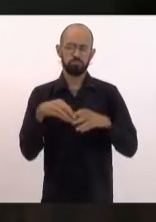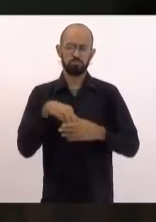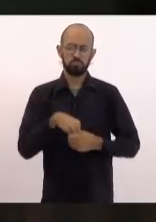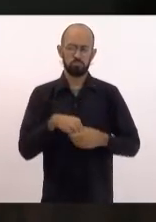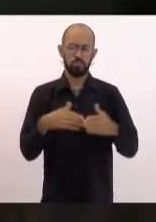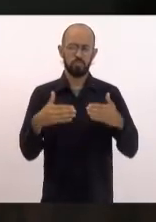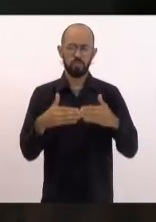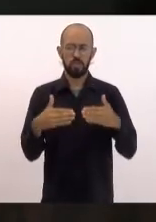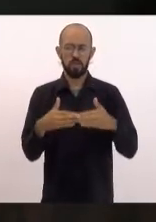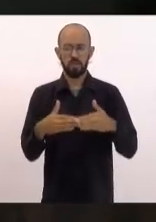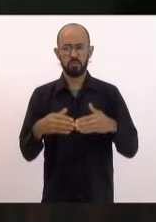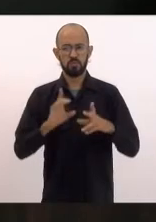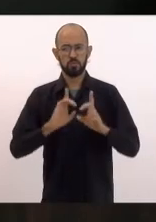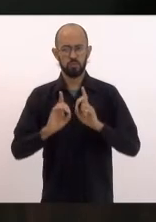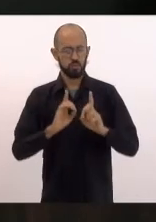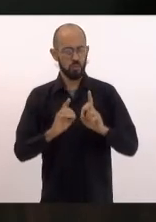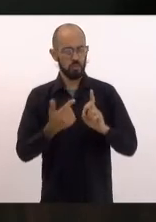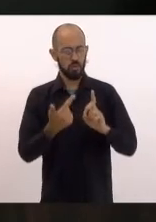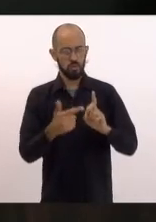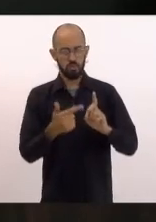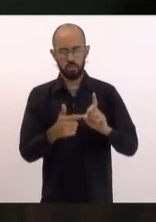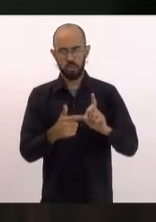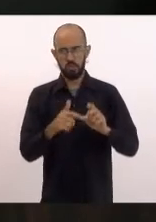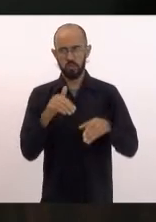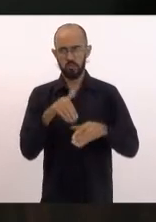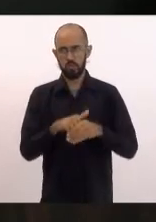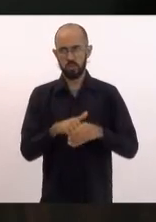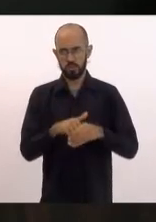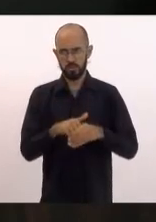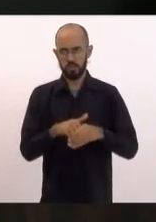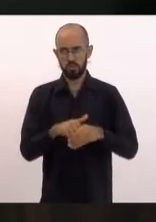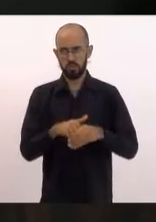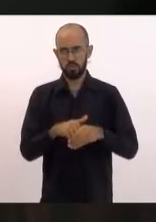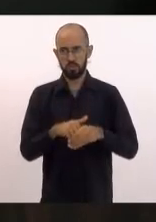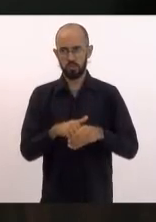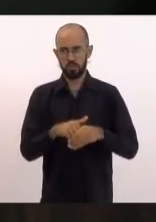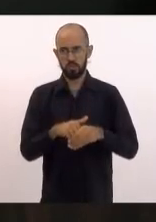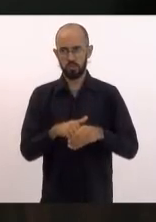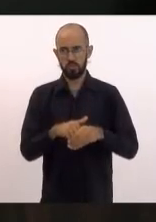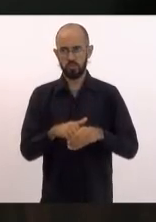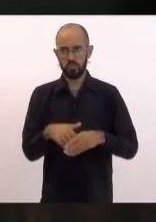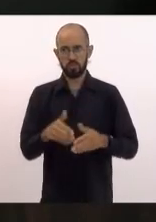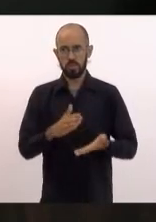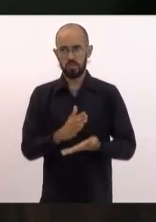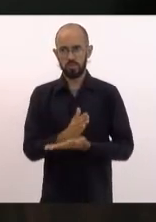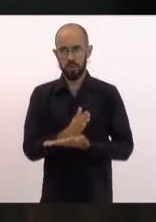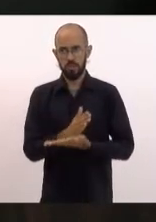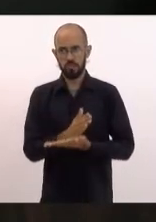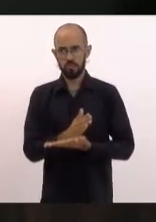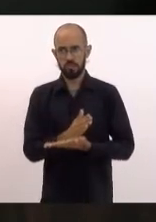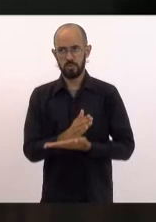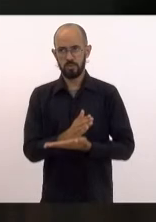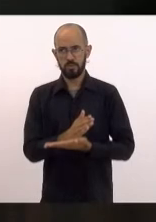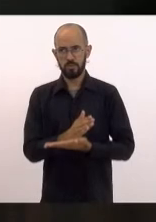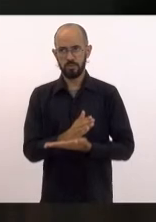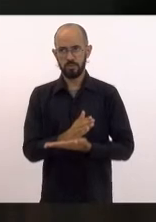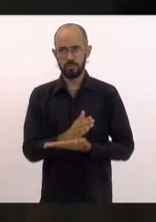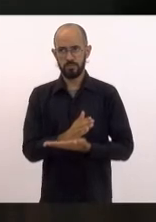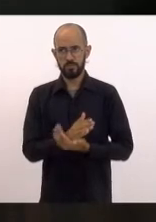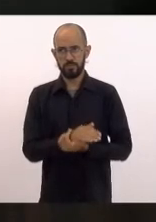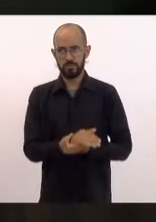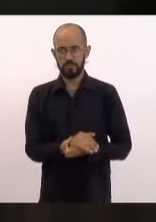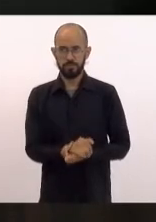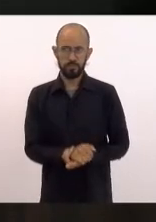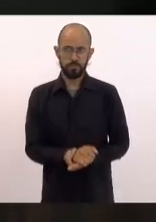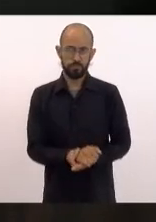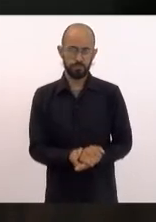discussão, não havendo quem queira discutir, encerra a discussão, em votação. Senhores que aprovam. Quer discutir? Algum